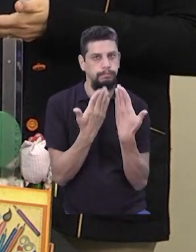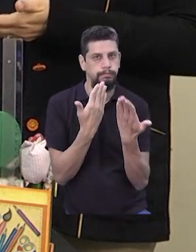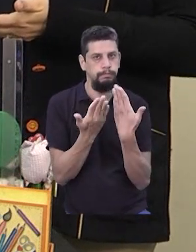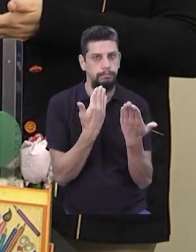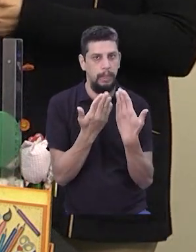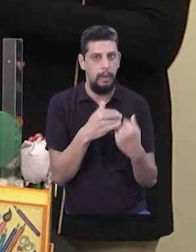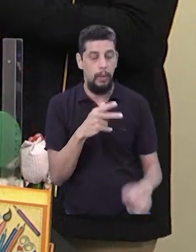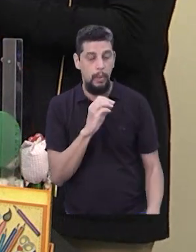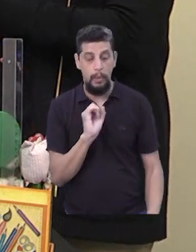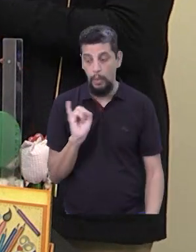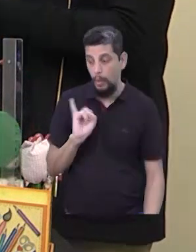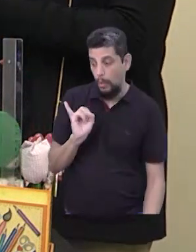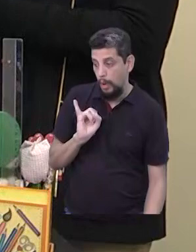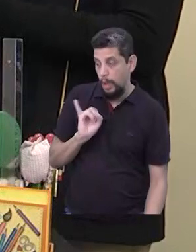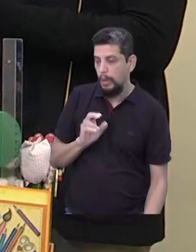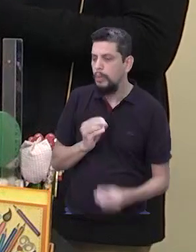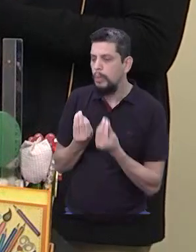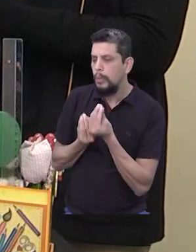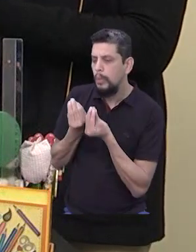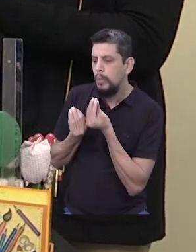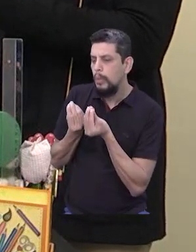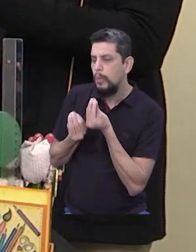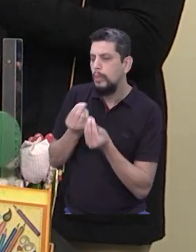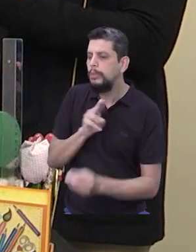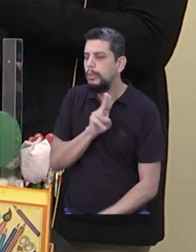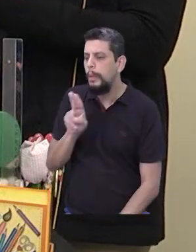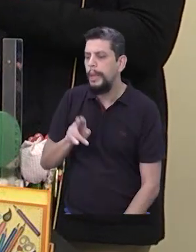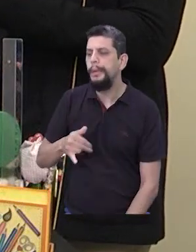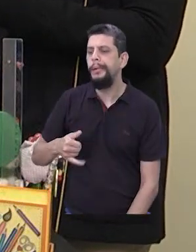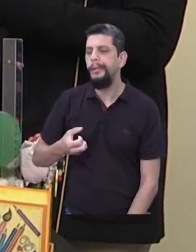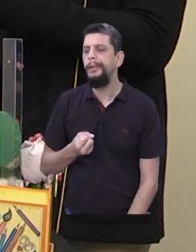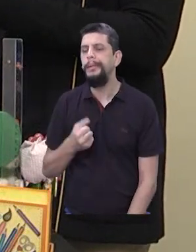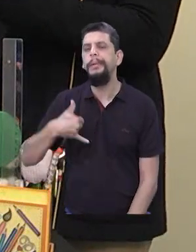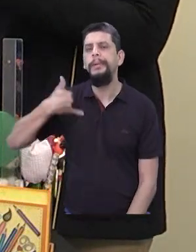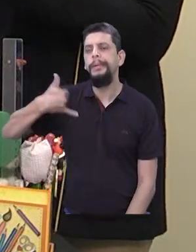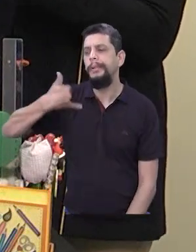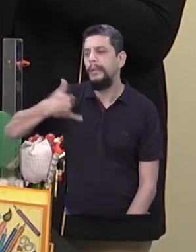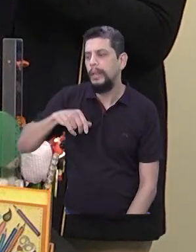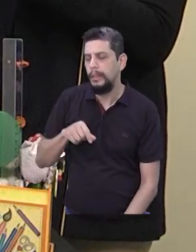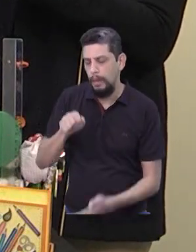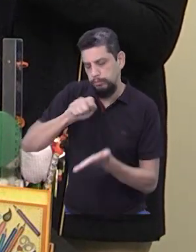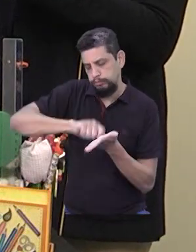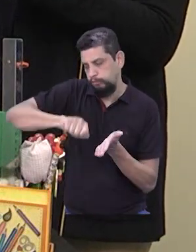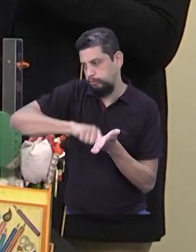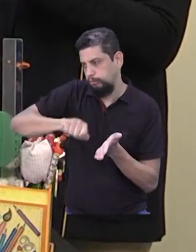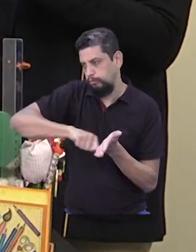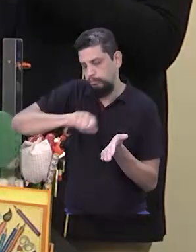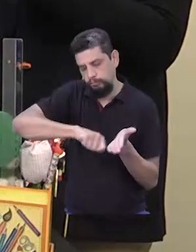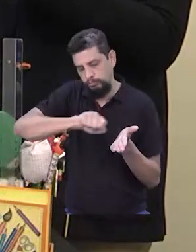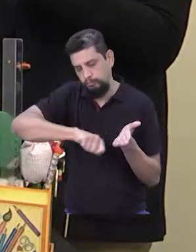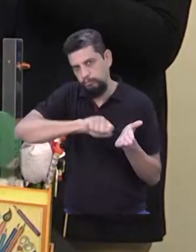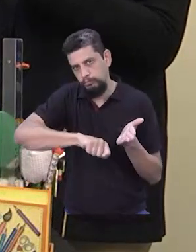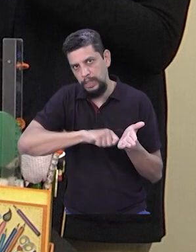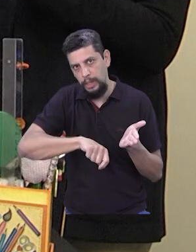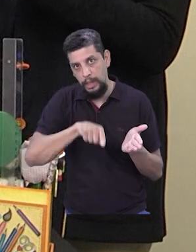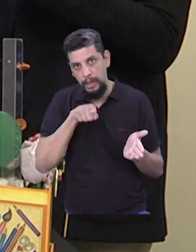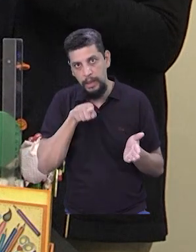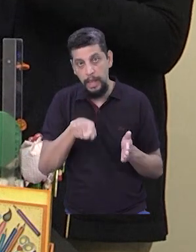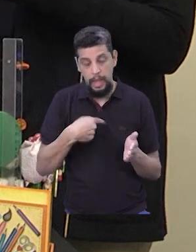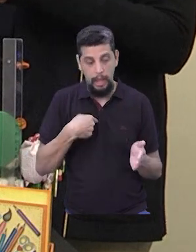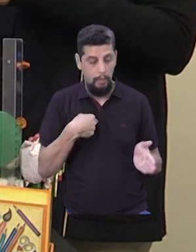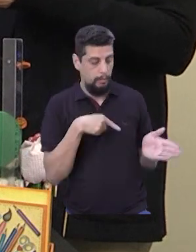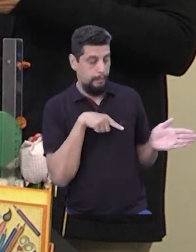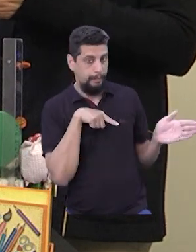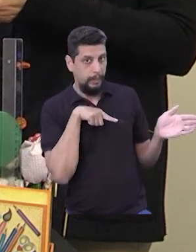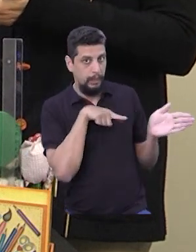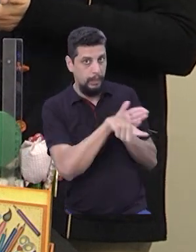professora Rafaela. Oi, Rafaela, qual é o seu nome? Quantos anos você tem? E eu vou escrevendo. Ah, tá? Então depois que